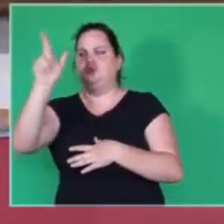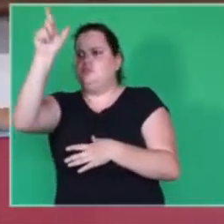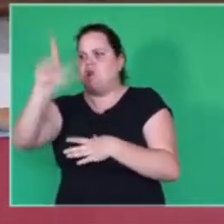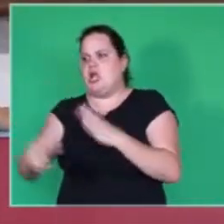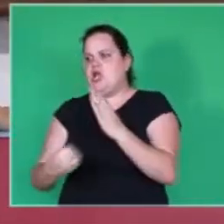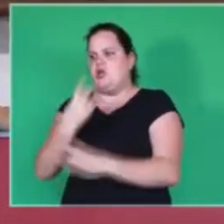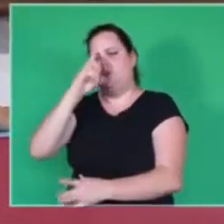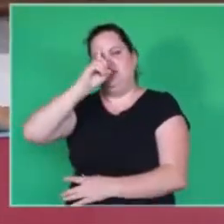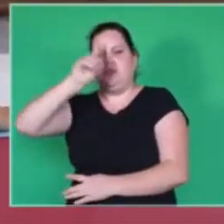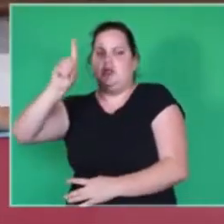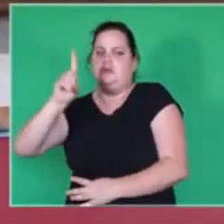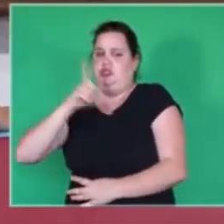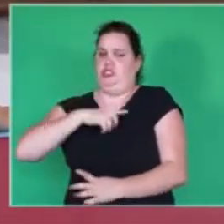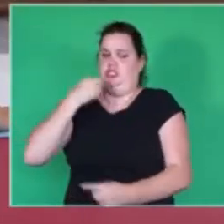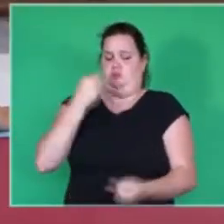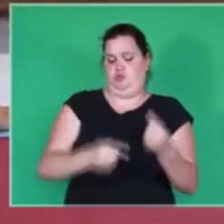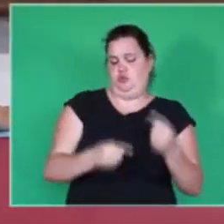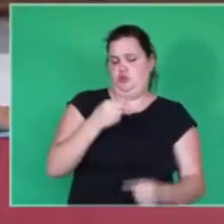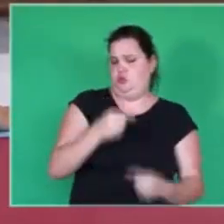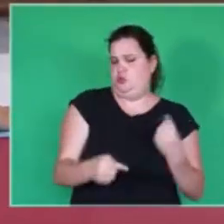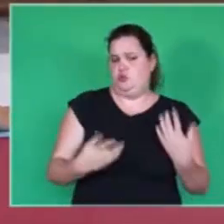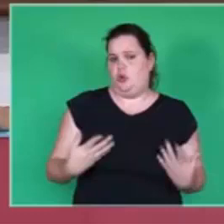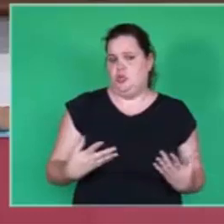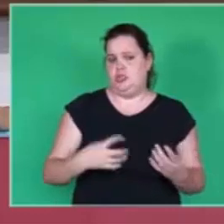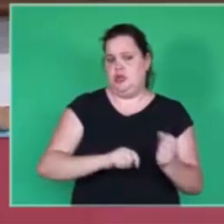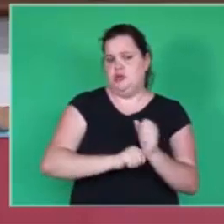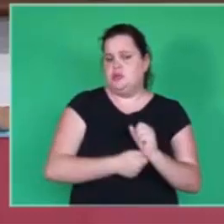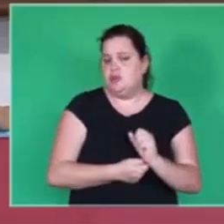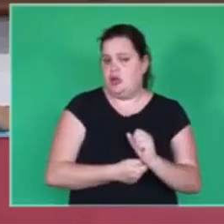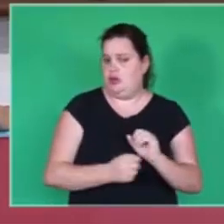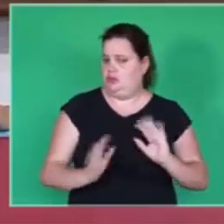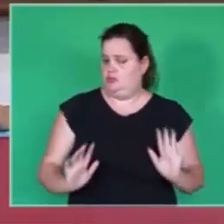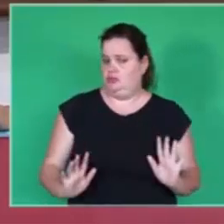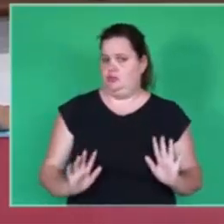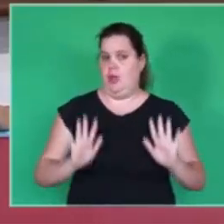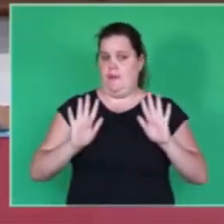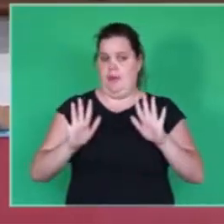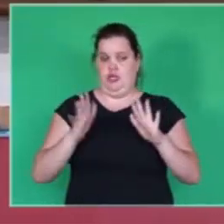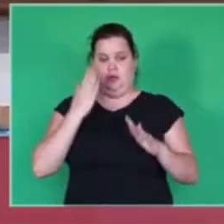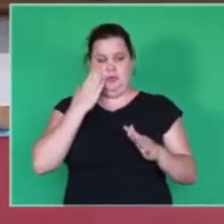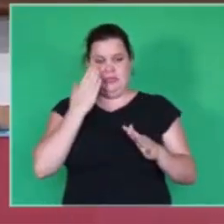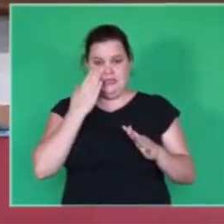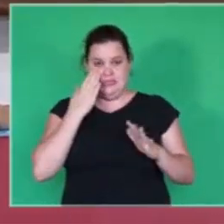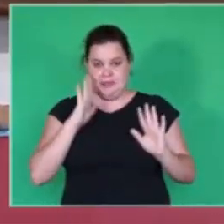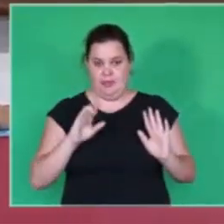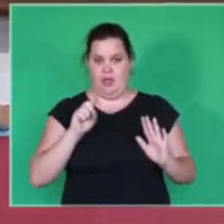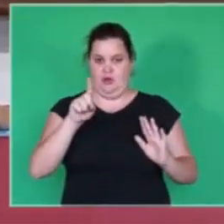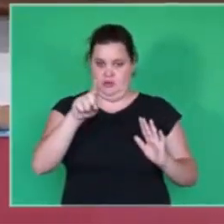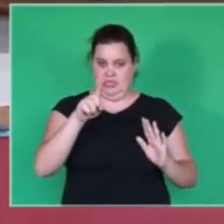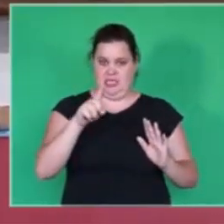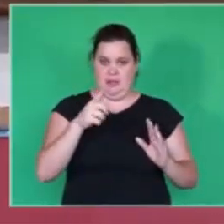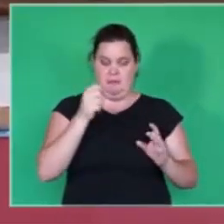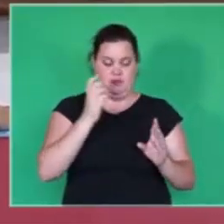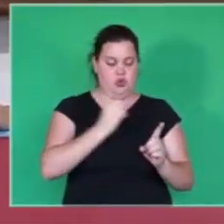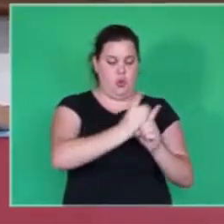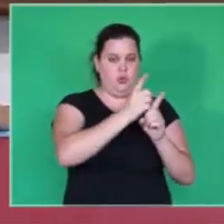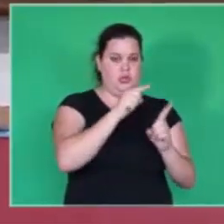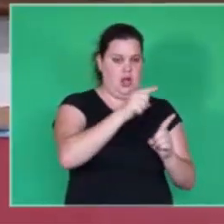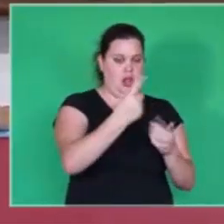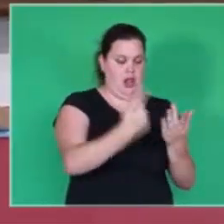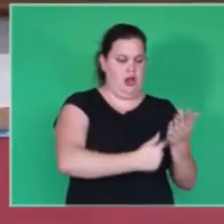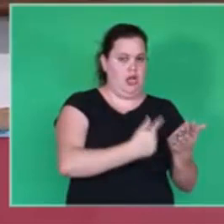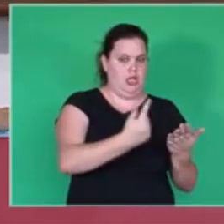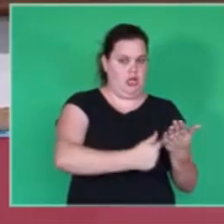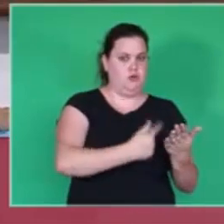discussões estéreis. Para os irmãos terem uma ideia, você vai encontrar livros que